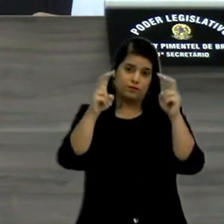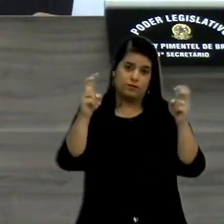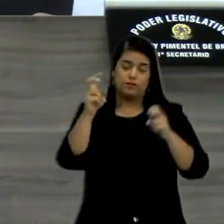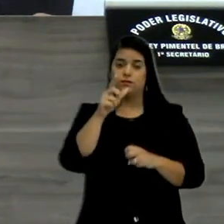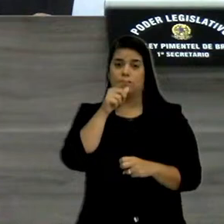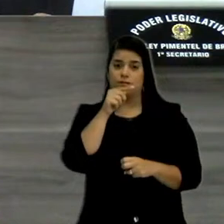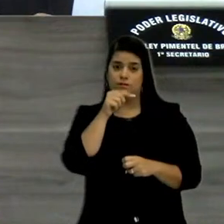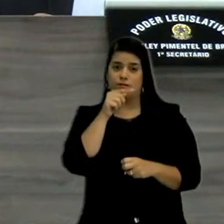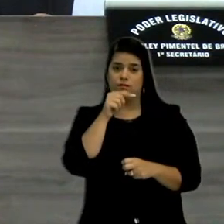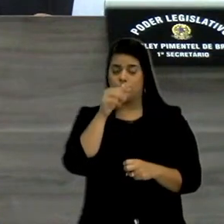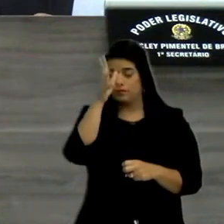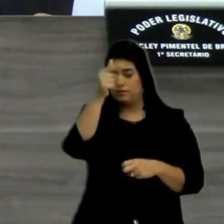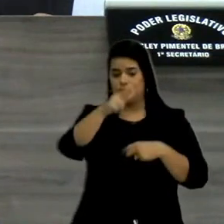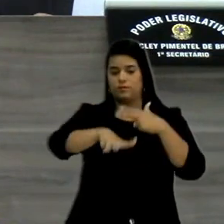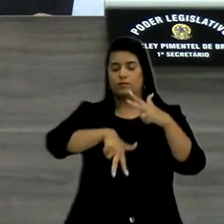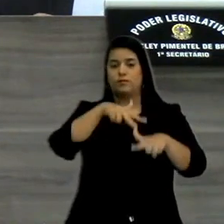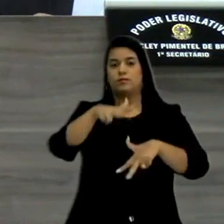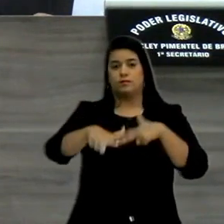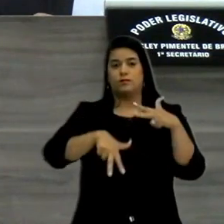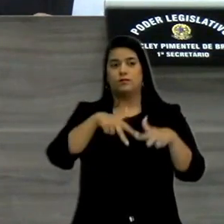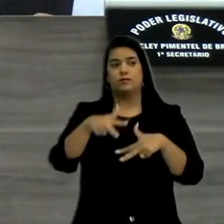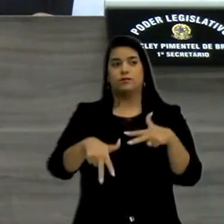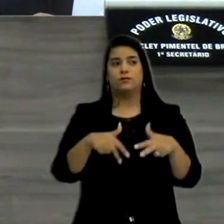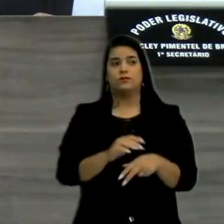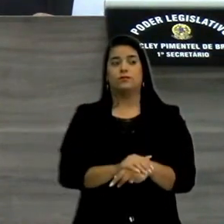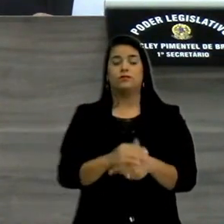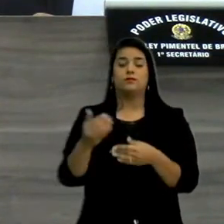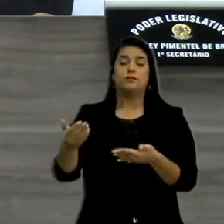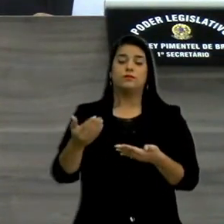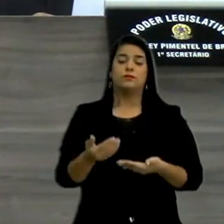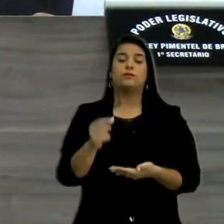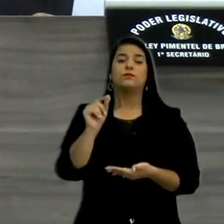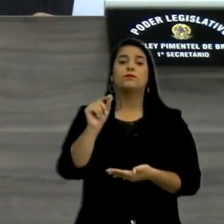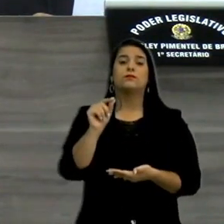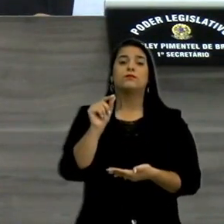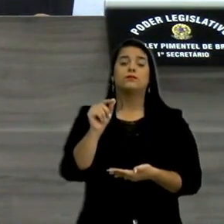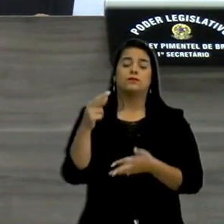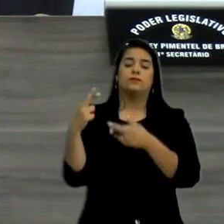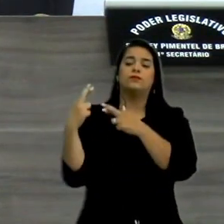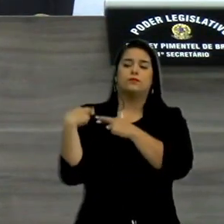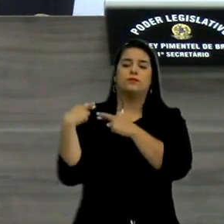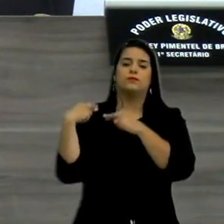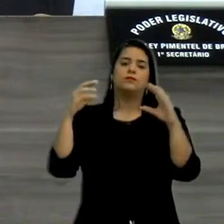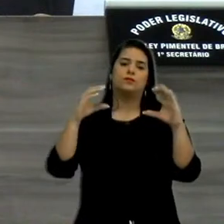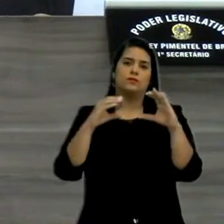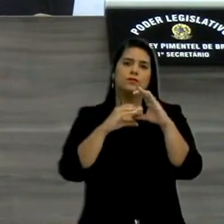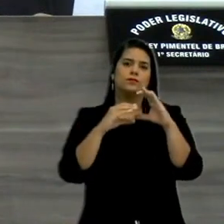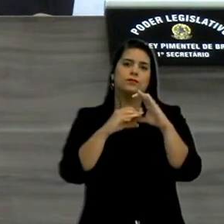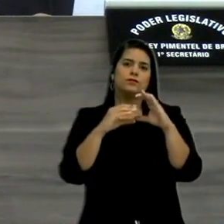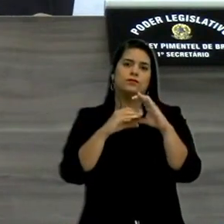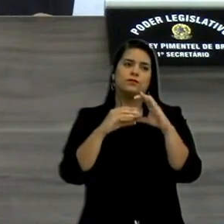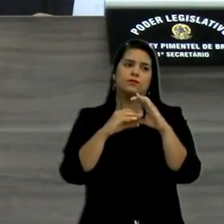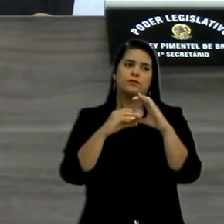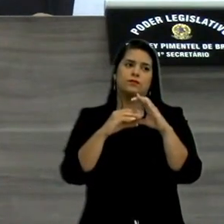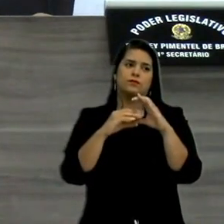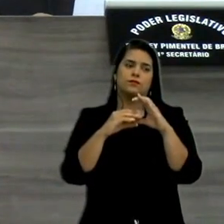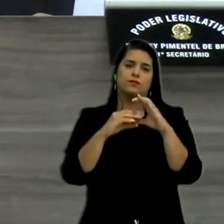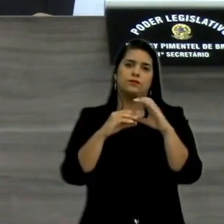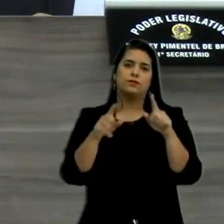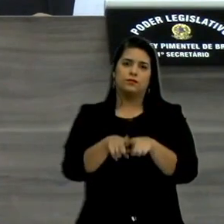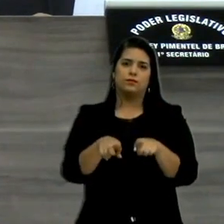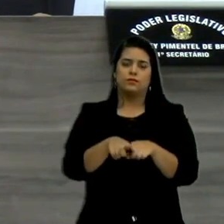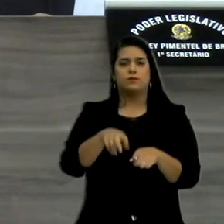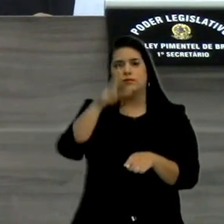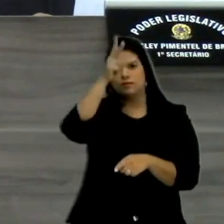de água de São Bento do Una, devendo para sua realização ser convidados representantes da Compesa, do Ministério Público, do prefeito Pedro Alexandre Medeiros de